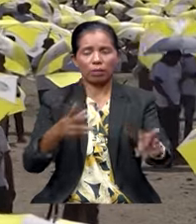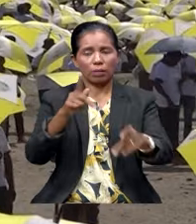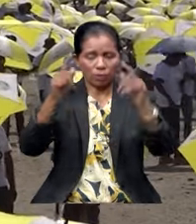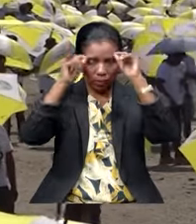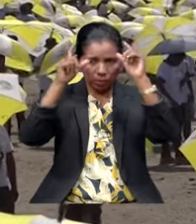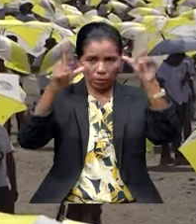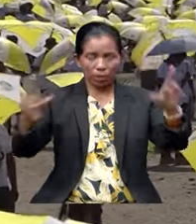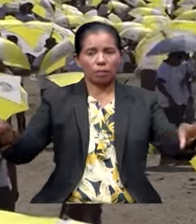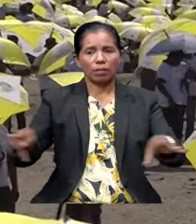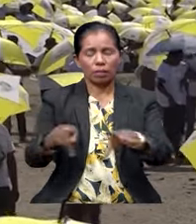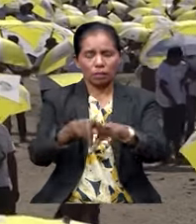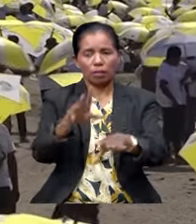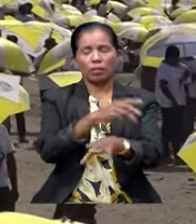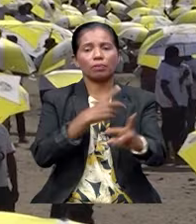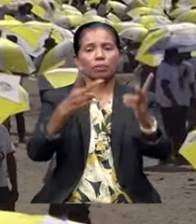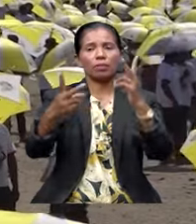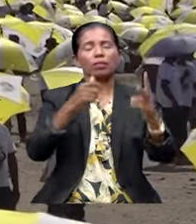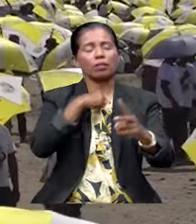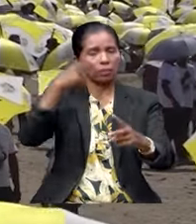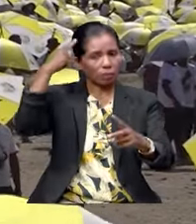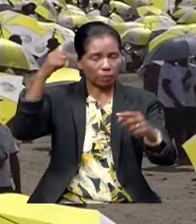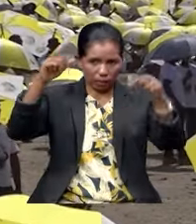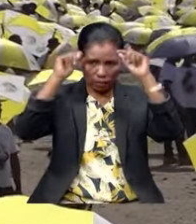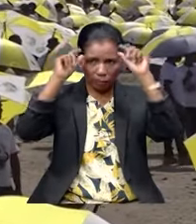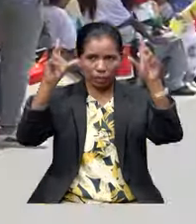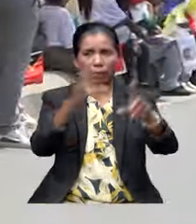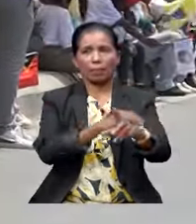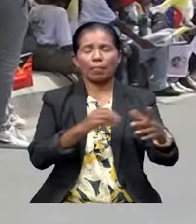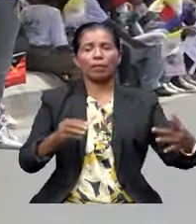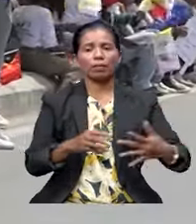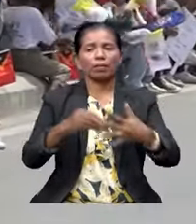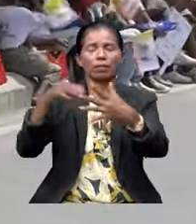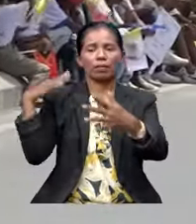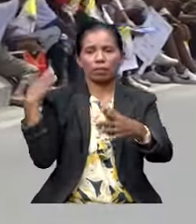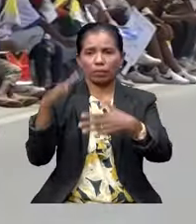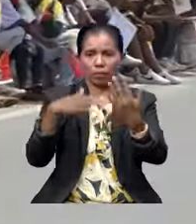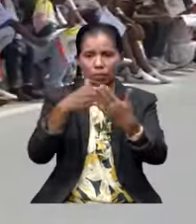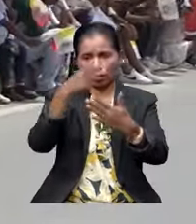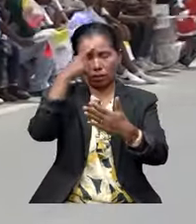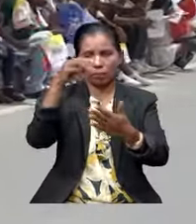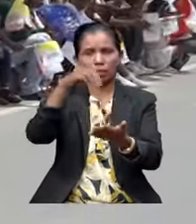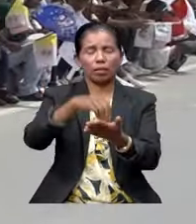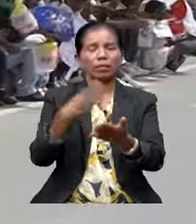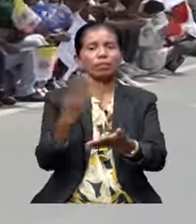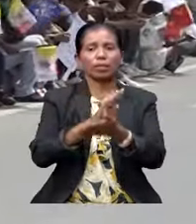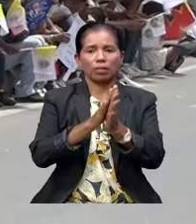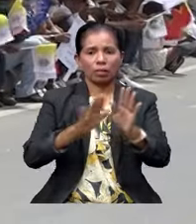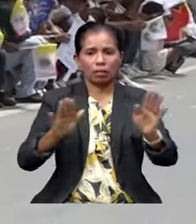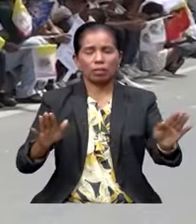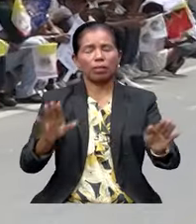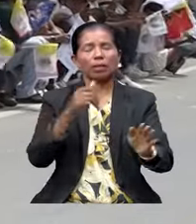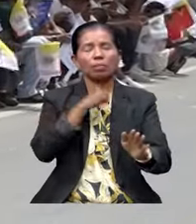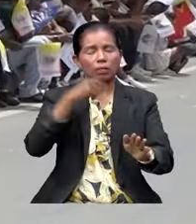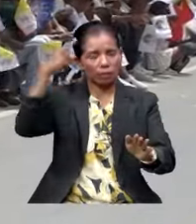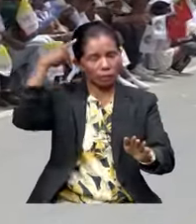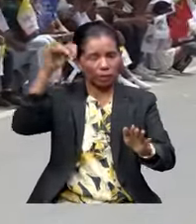também participa máximo durante a visita Santo Padre e Timor-Leste, especial para a juventude Sira, também cria na fata instabilidade durante a Papa Hela e